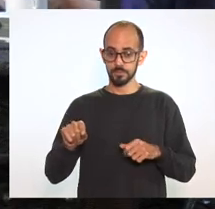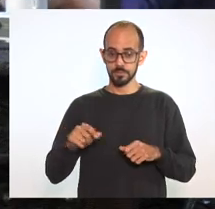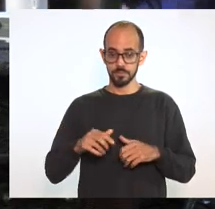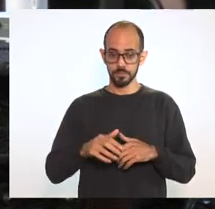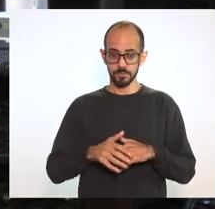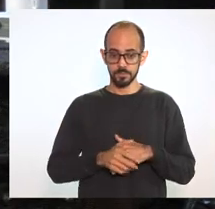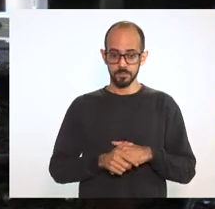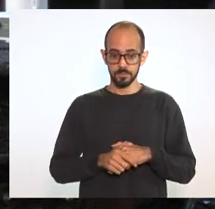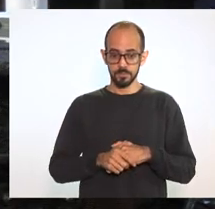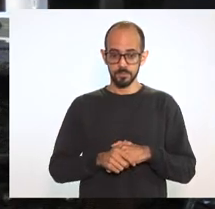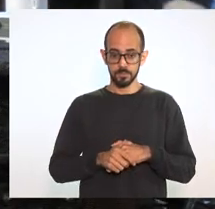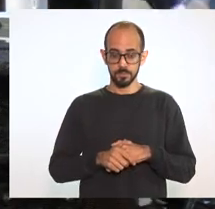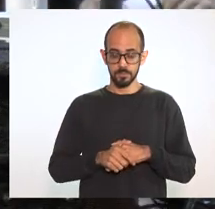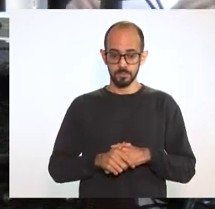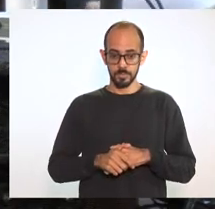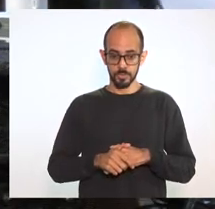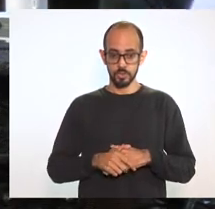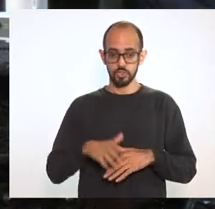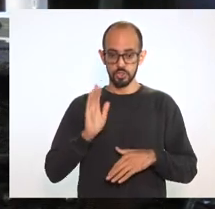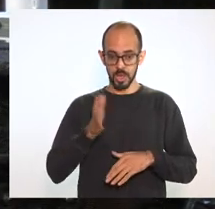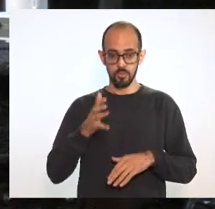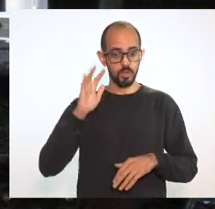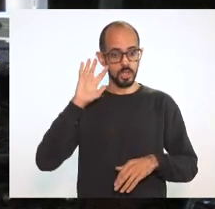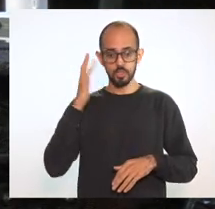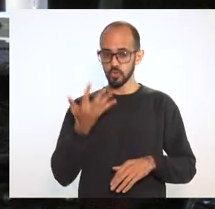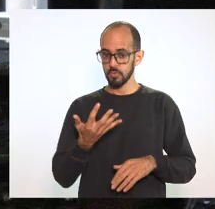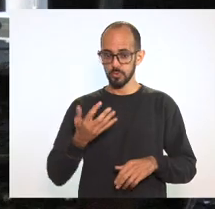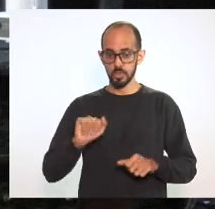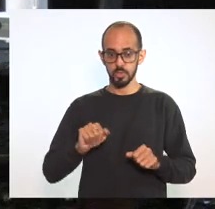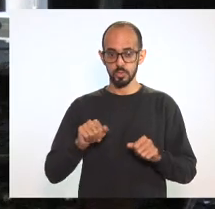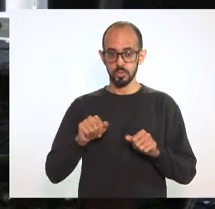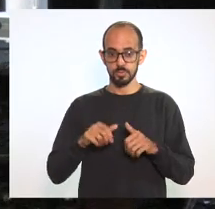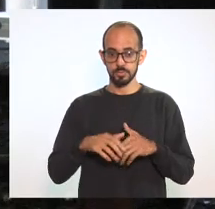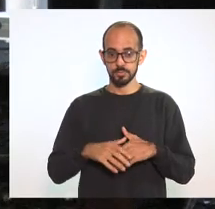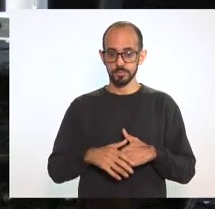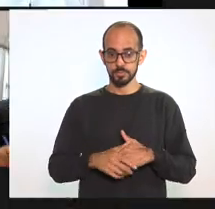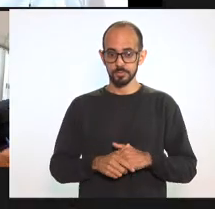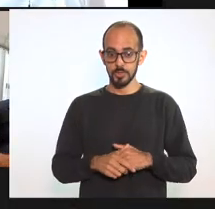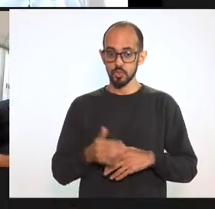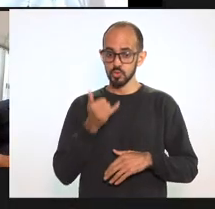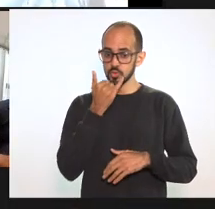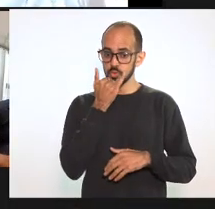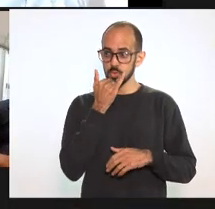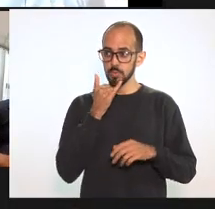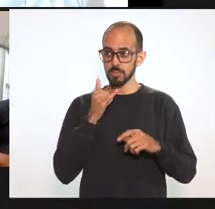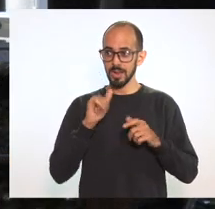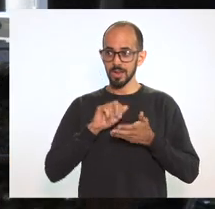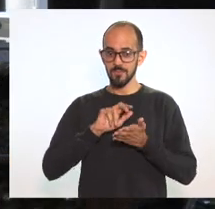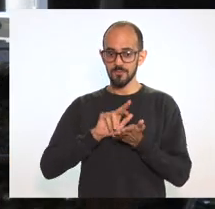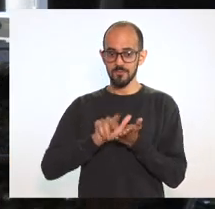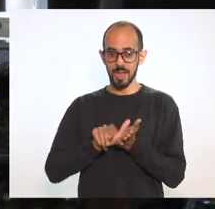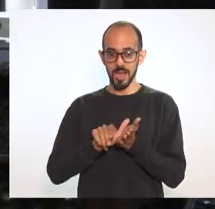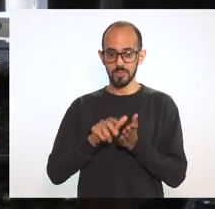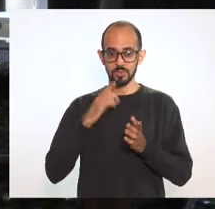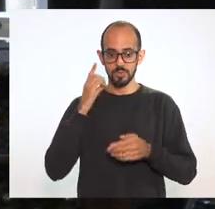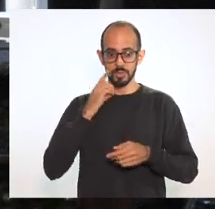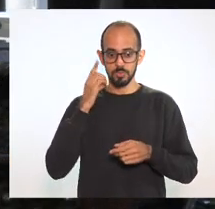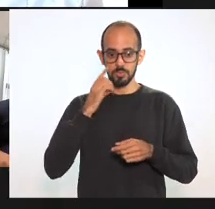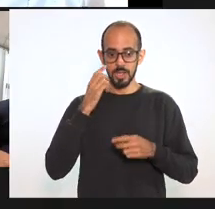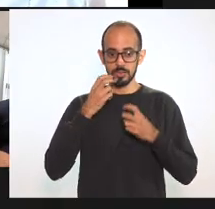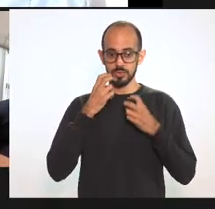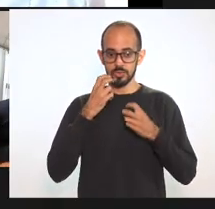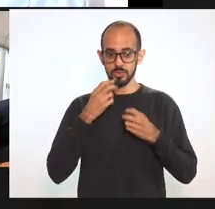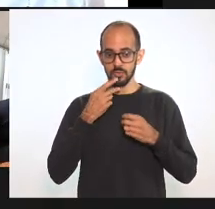assunto está superado, já está definido. Anuncio, em tramitação ordinária, em segunda discussão.